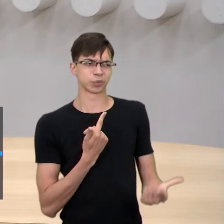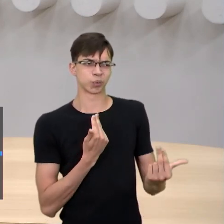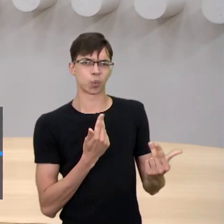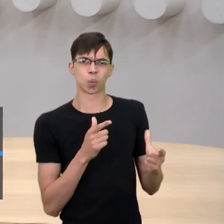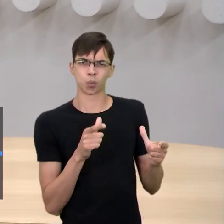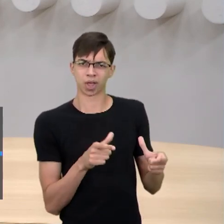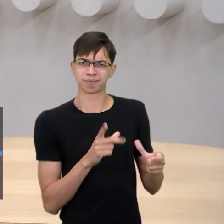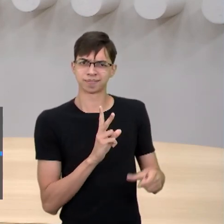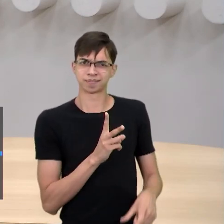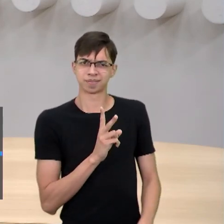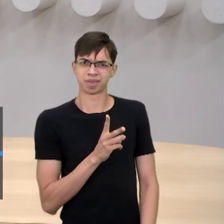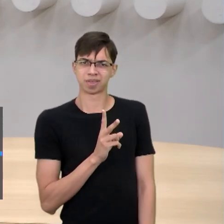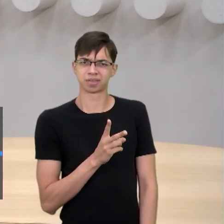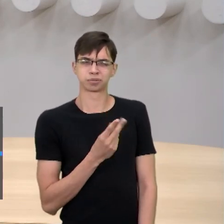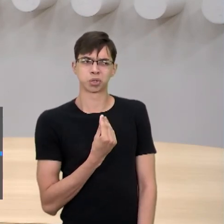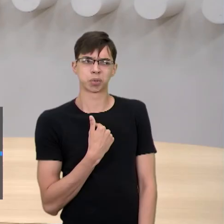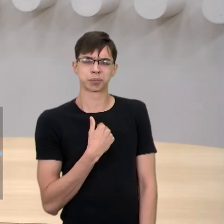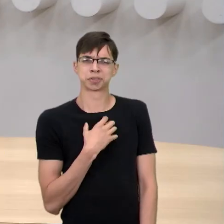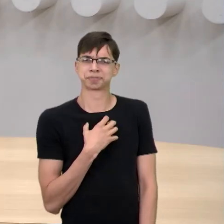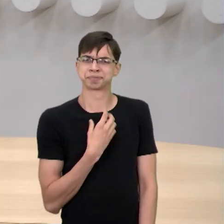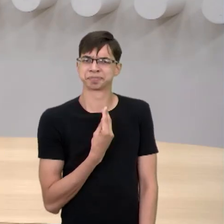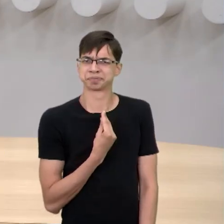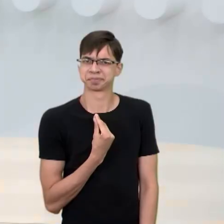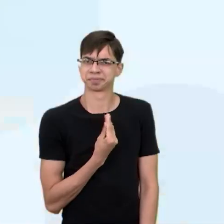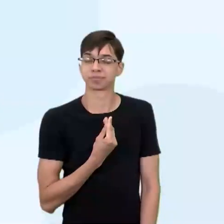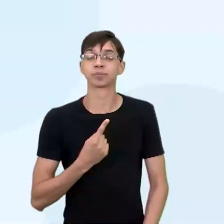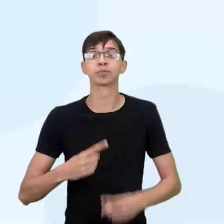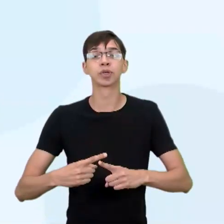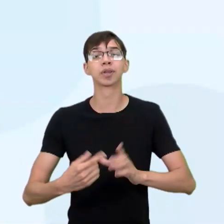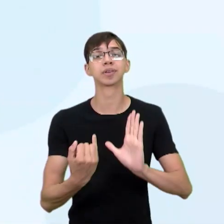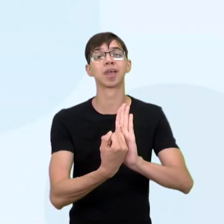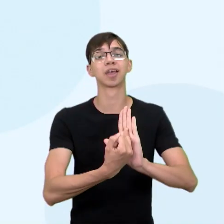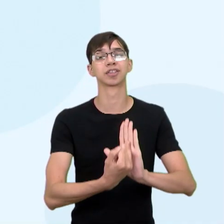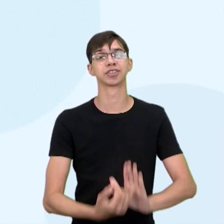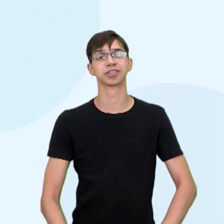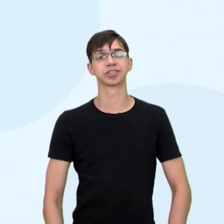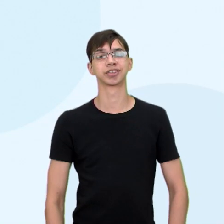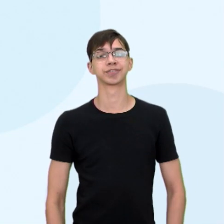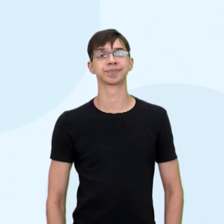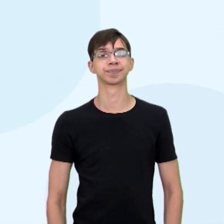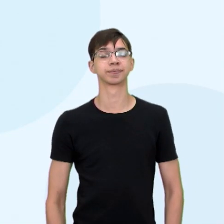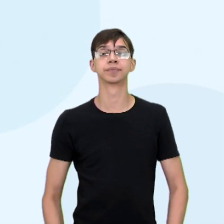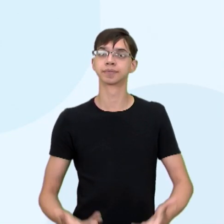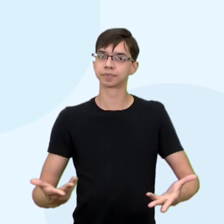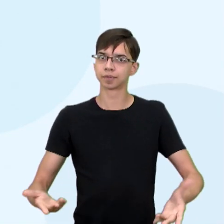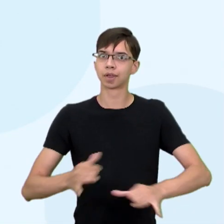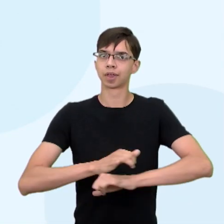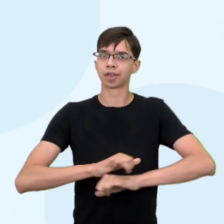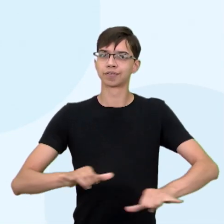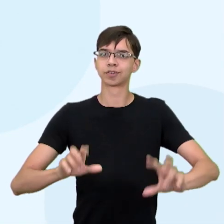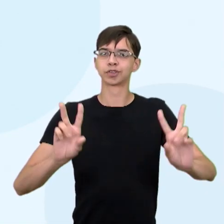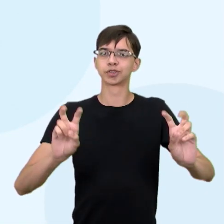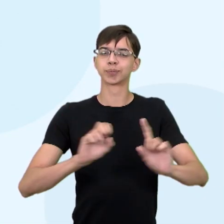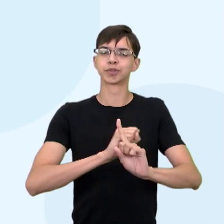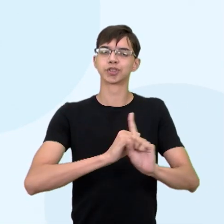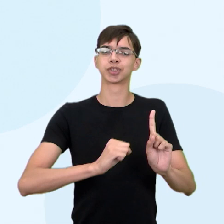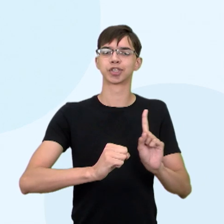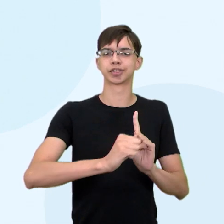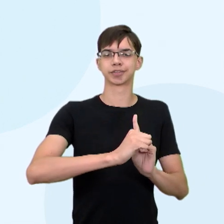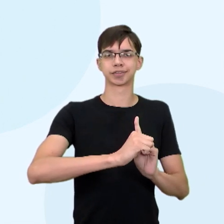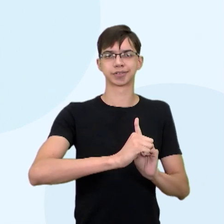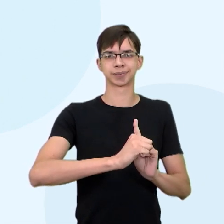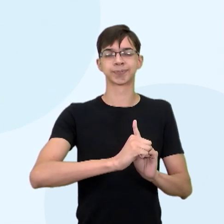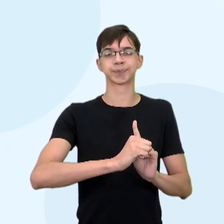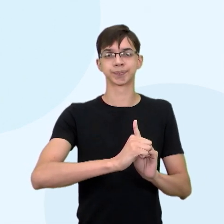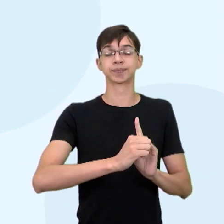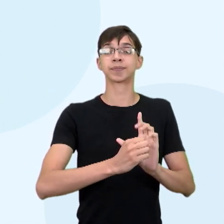de identidade, tá? Então, quando a gente fala, né, na sociologia, identidade, né, um